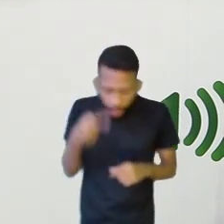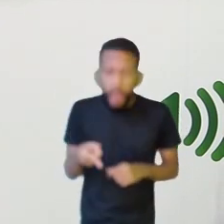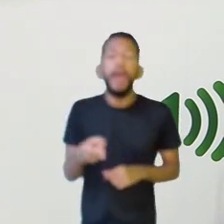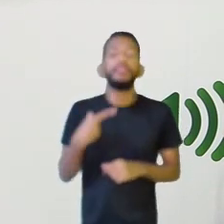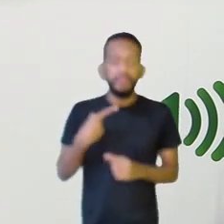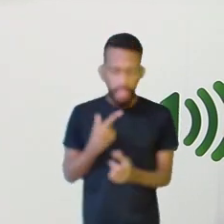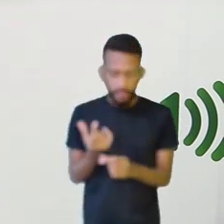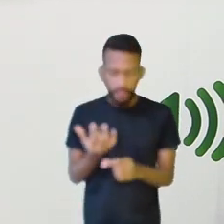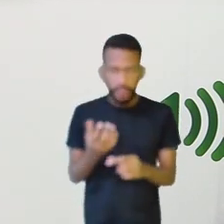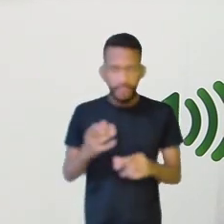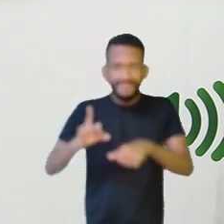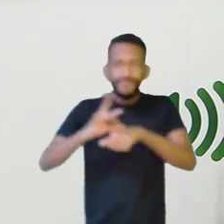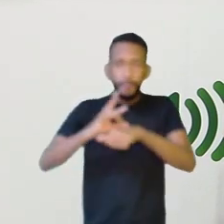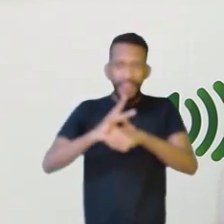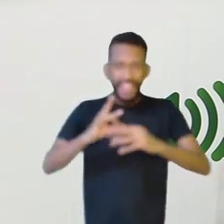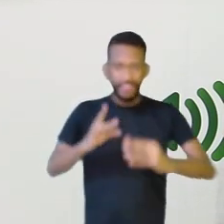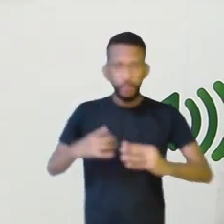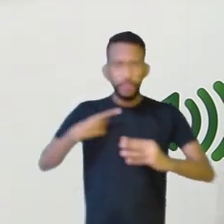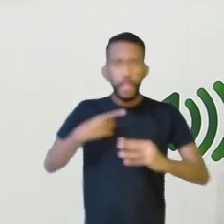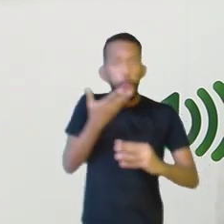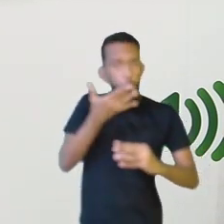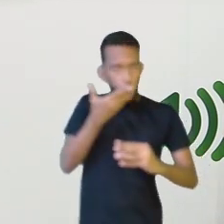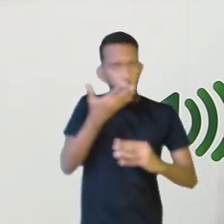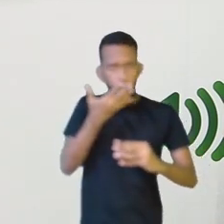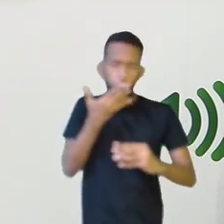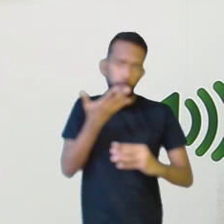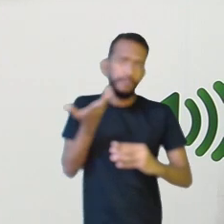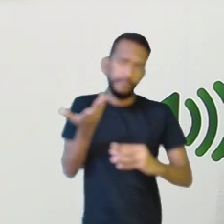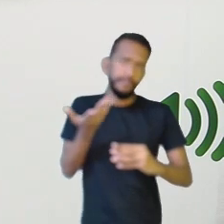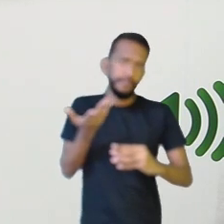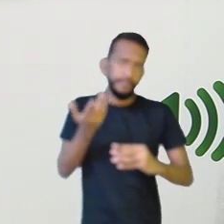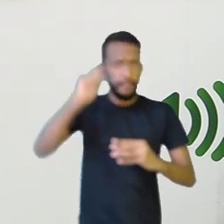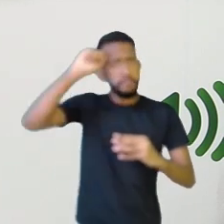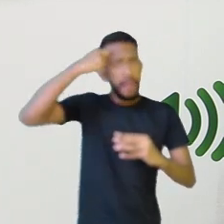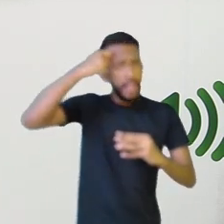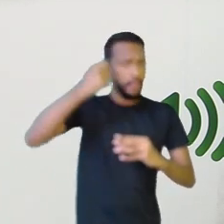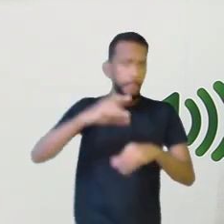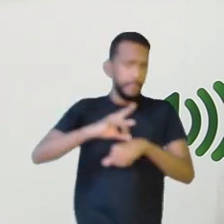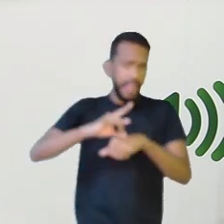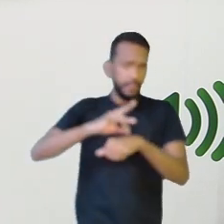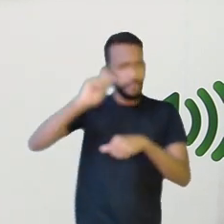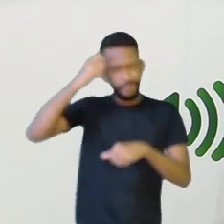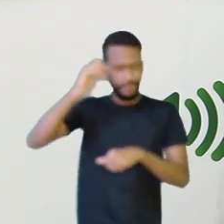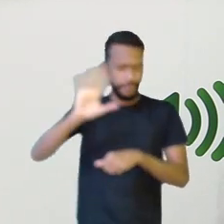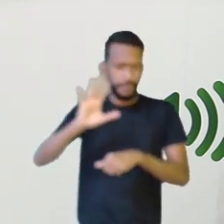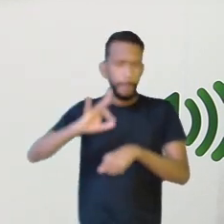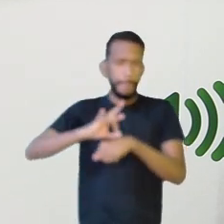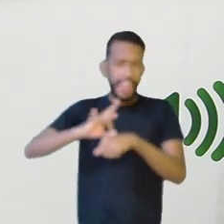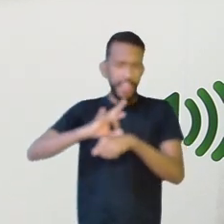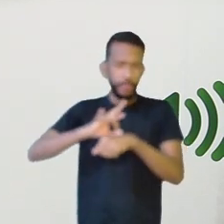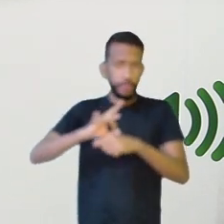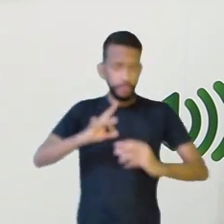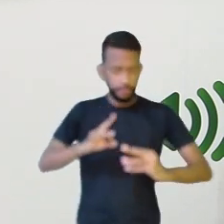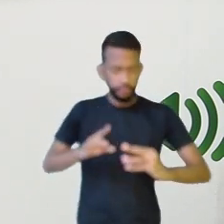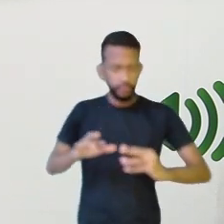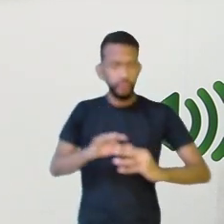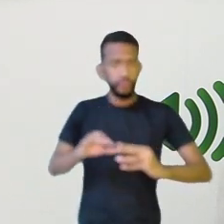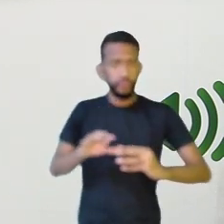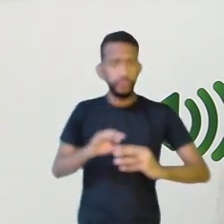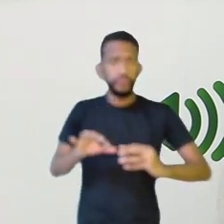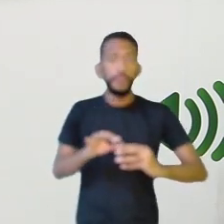no carvão. Quando você coloca o carvão, ele tem uma cor ali específica. Ele tá preto, né? Ele fica preto. Mas quando ele começa a